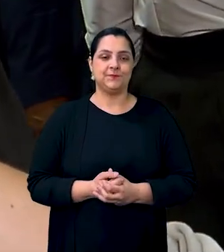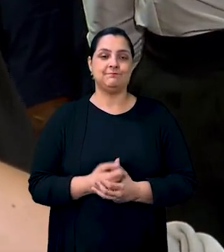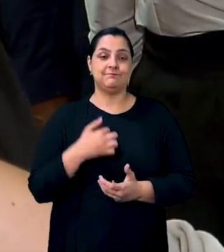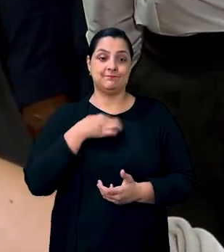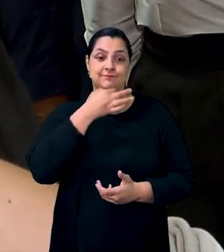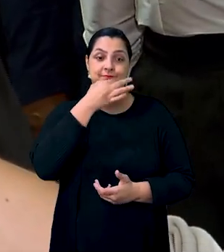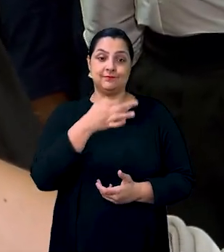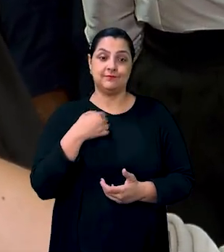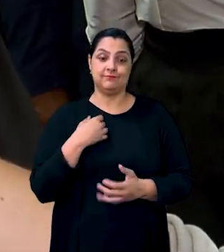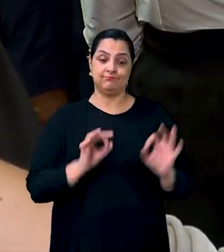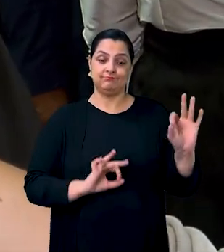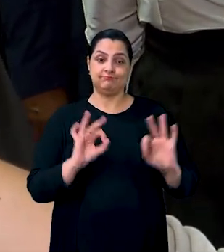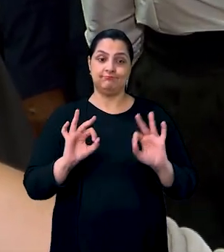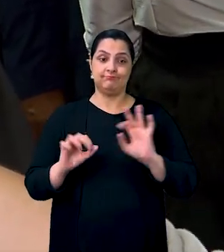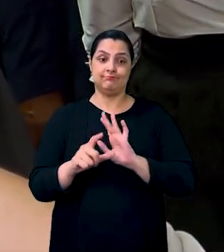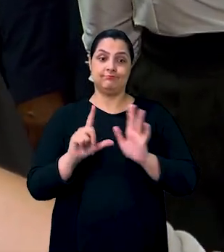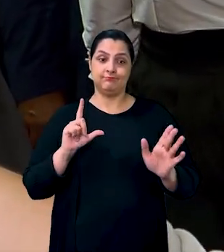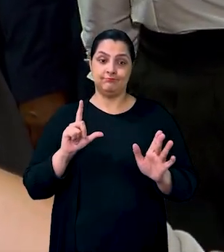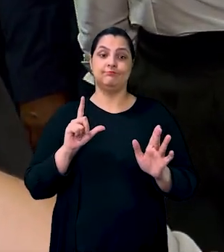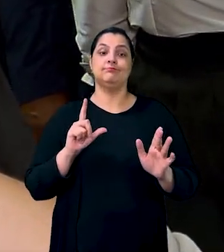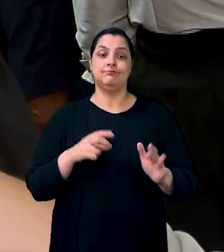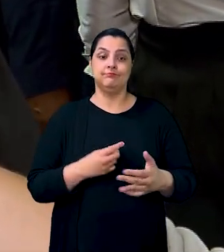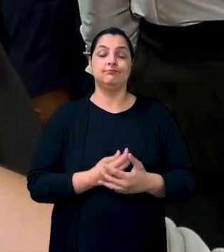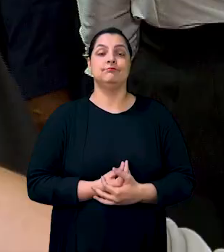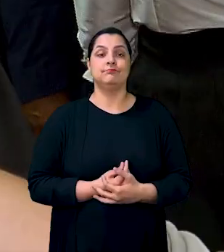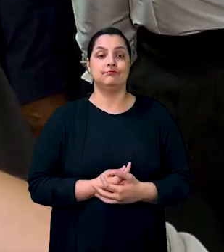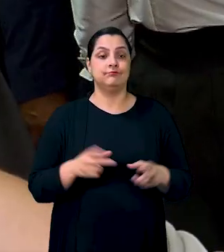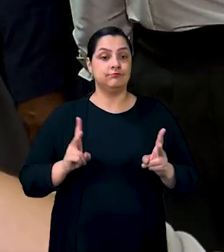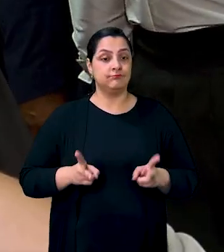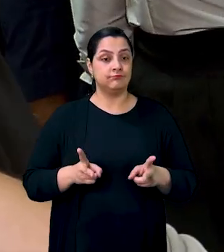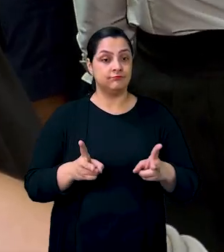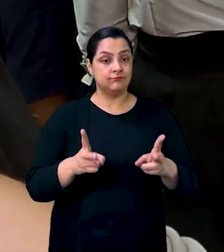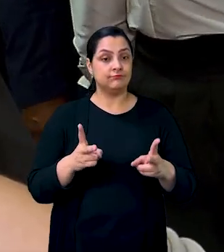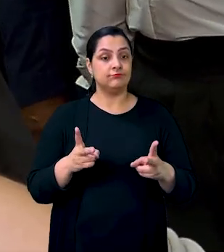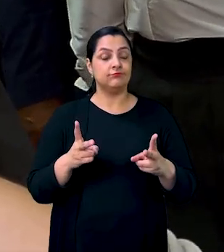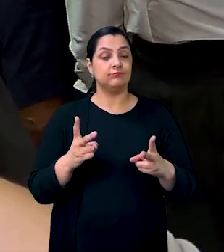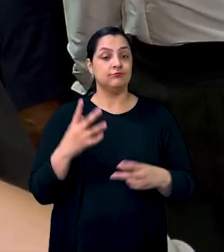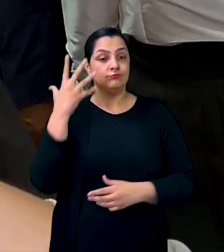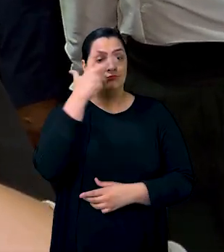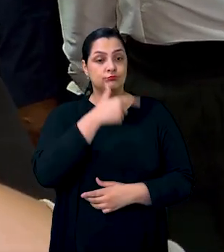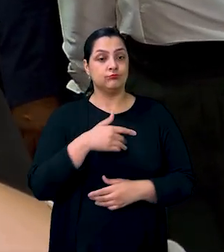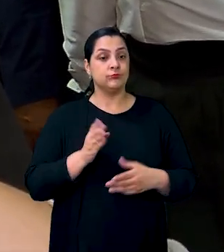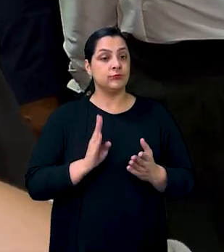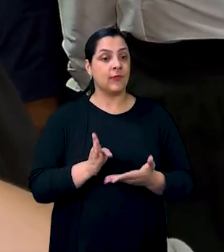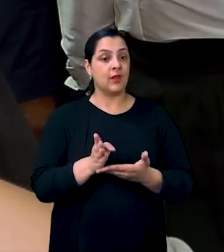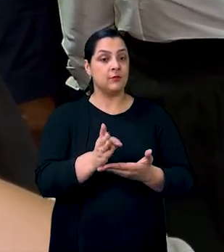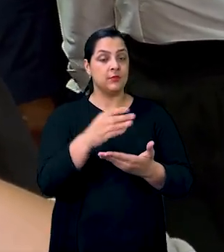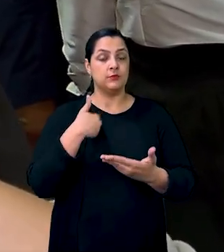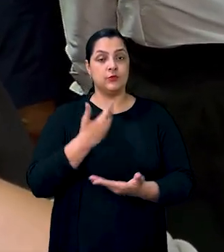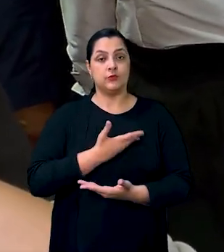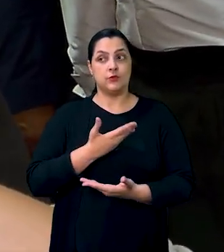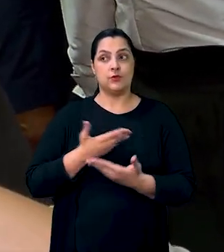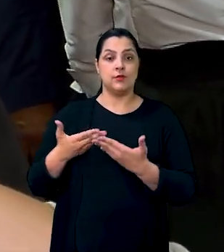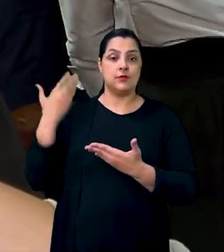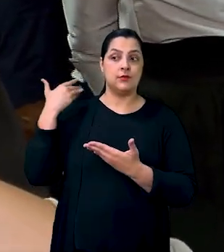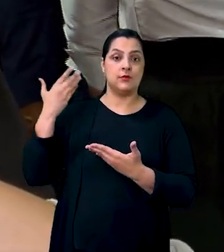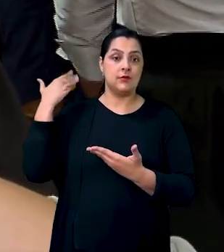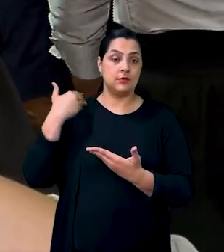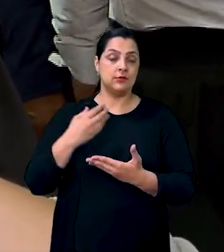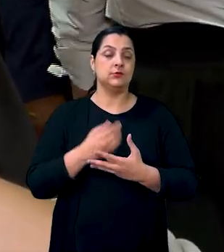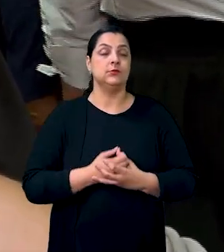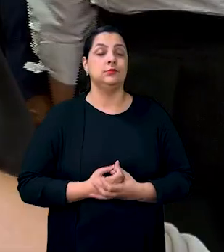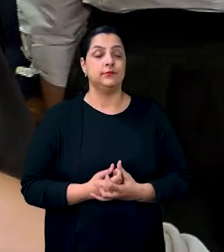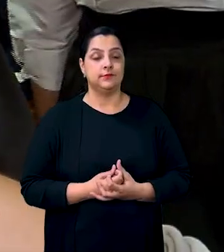que estou tentando me preparar aí para seguir o belo caminho trilhado pelos meus colegas